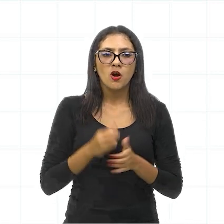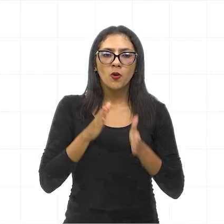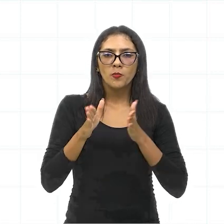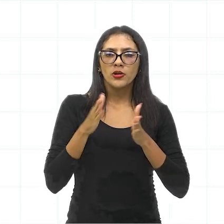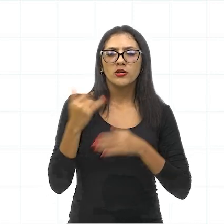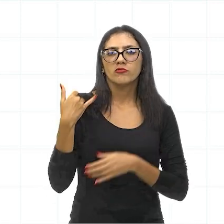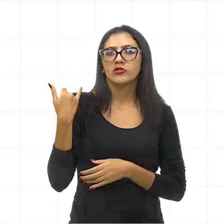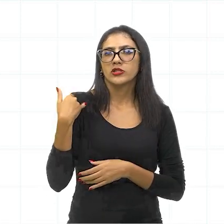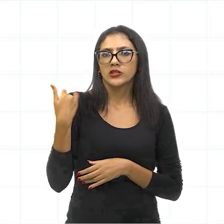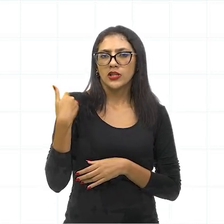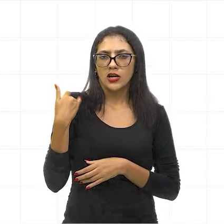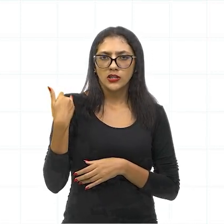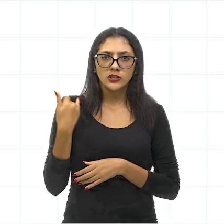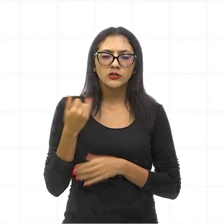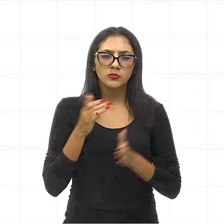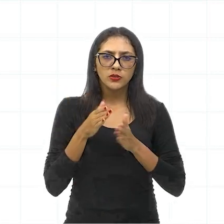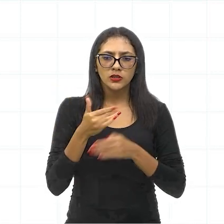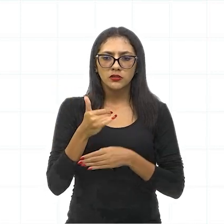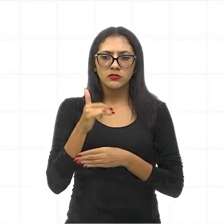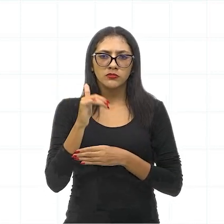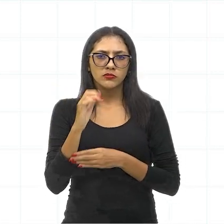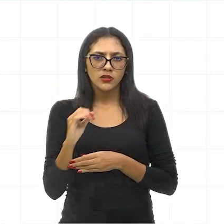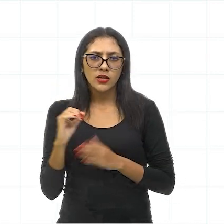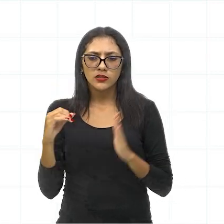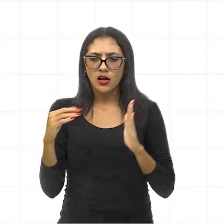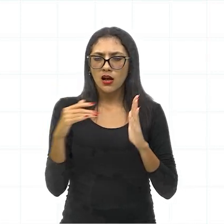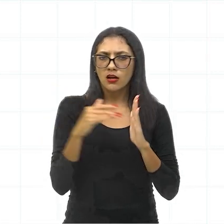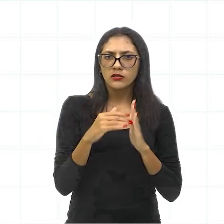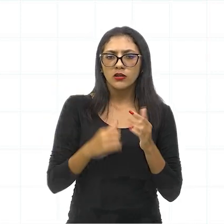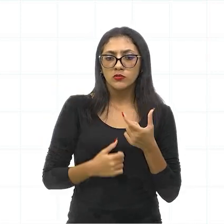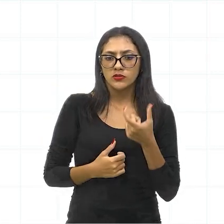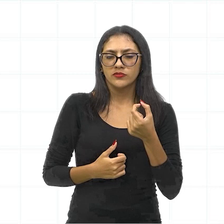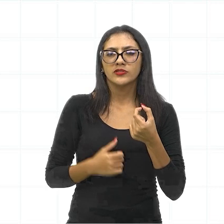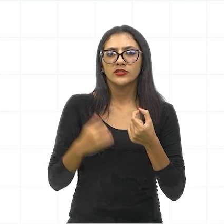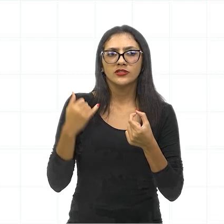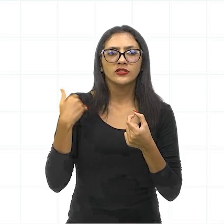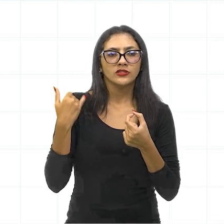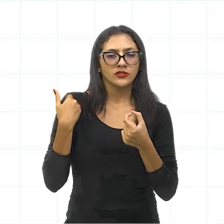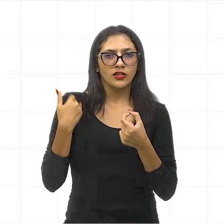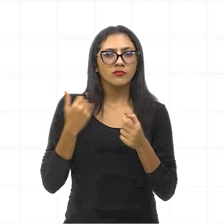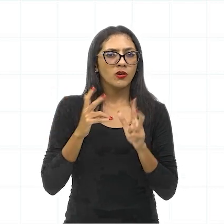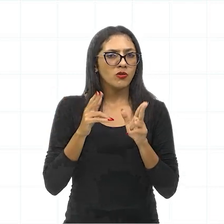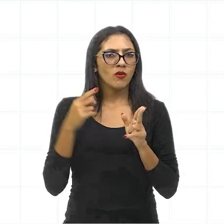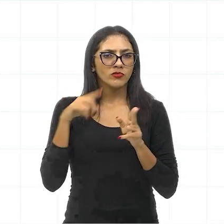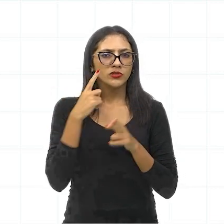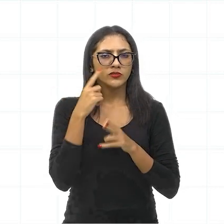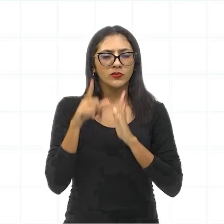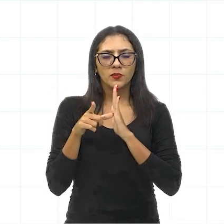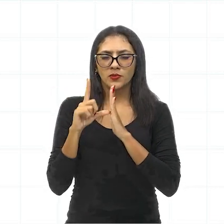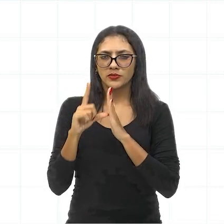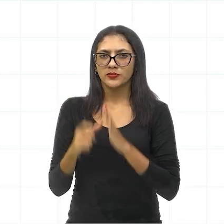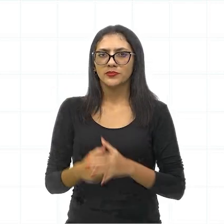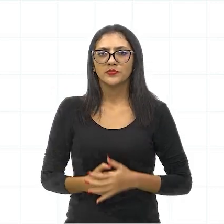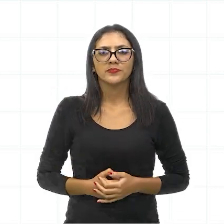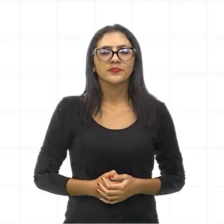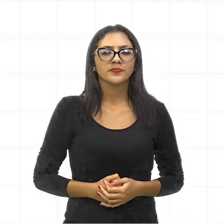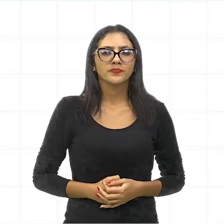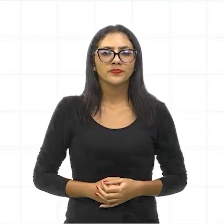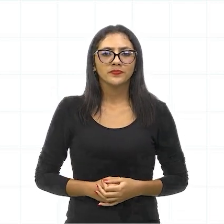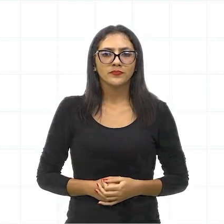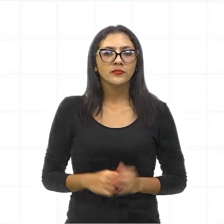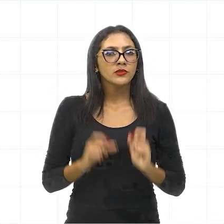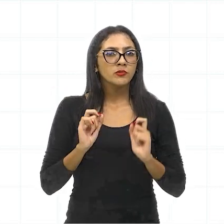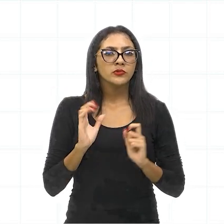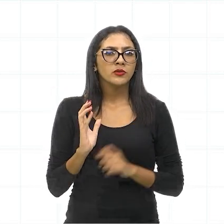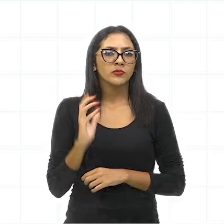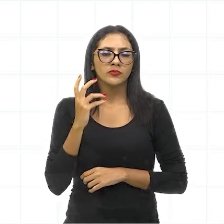na adolescência que vai acontecer naquele período, né, dos 10 aos 20 anos, como a gente visualizou naquela imagem. Então, olha só. O que pode acontecer?